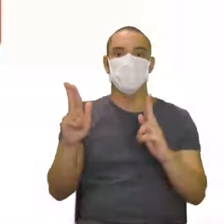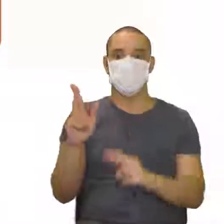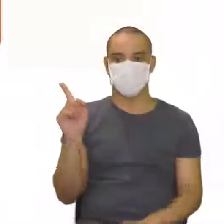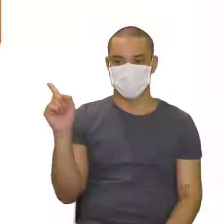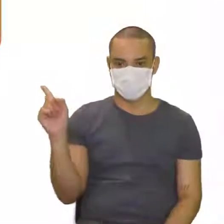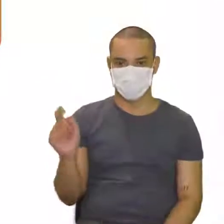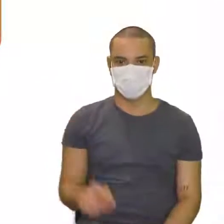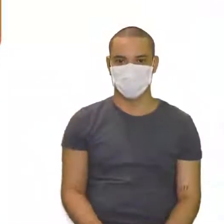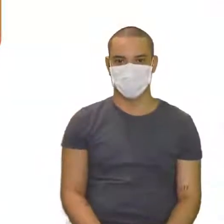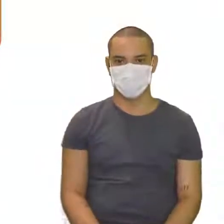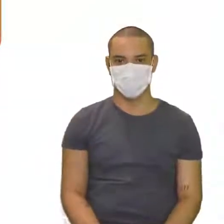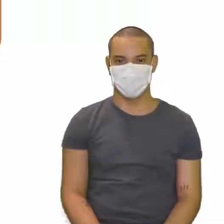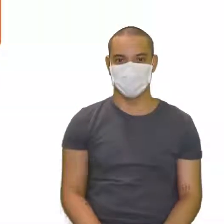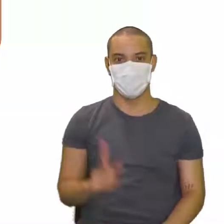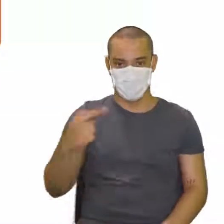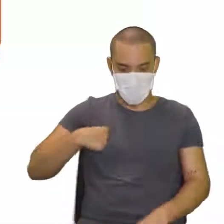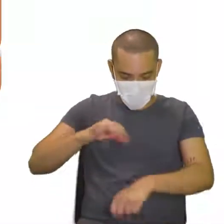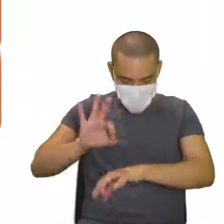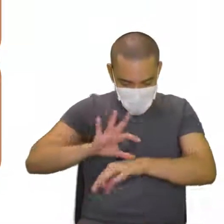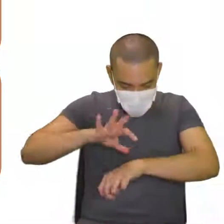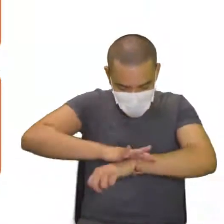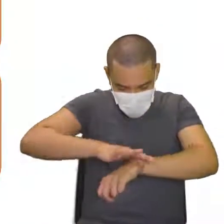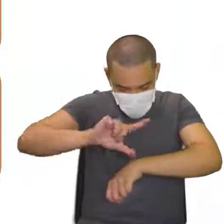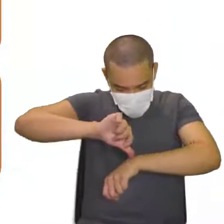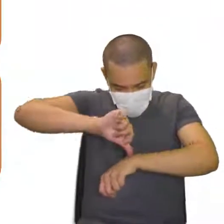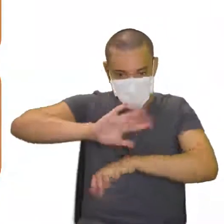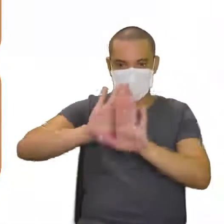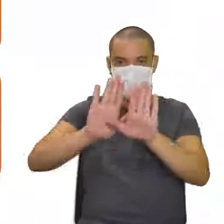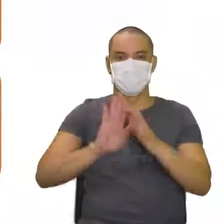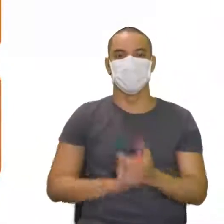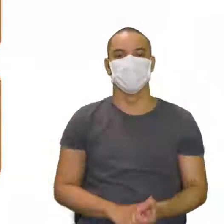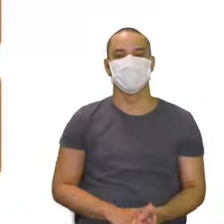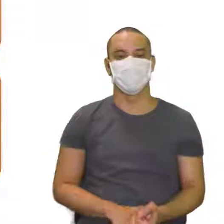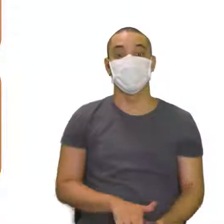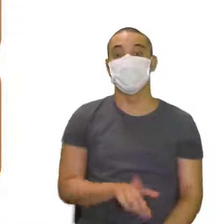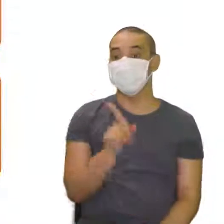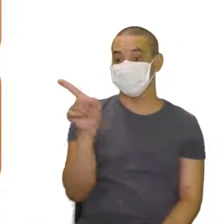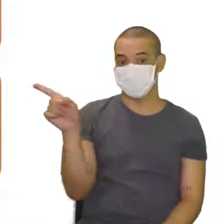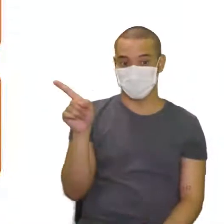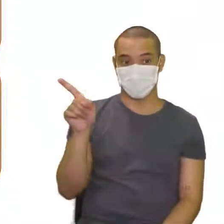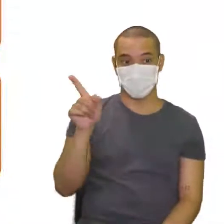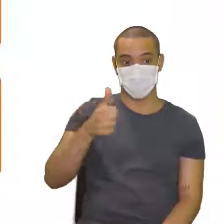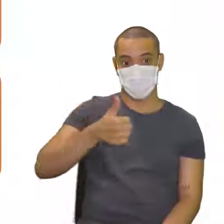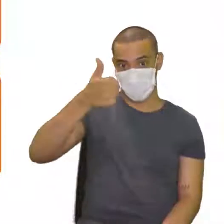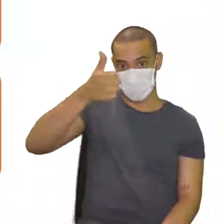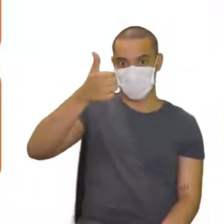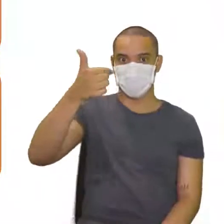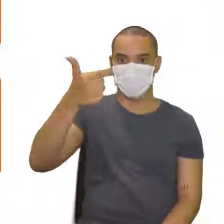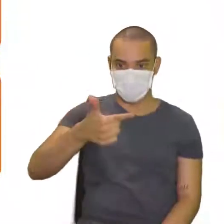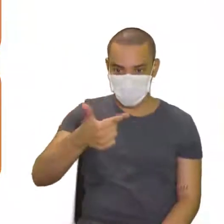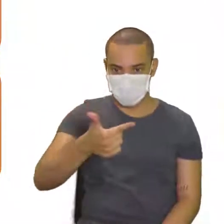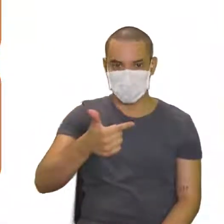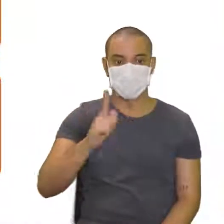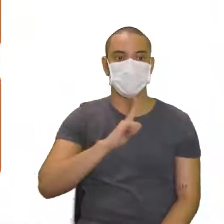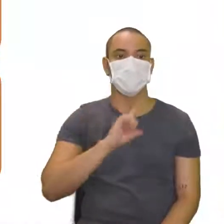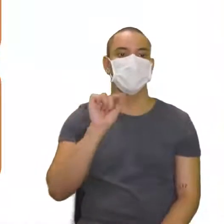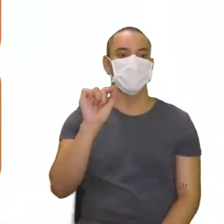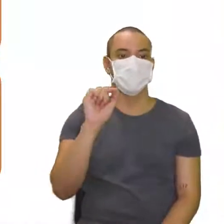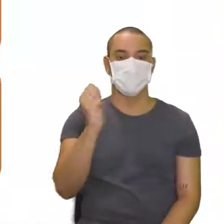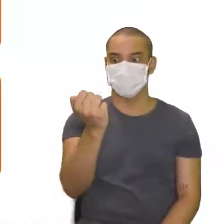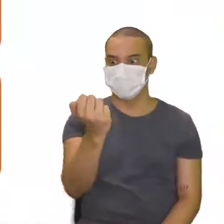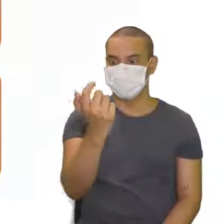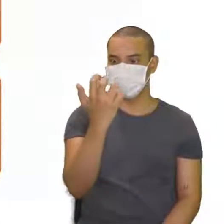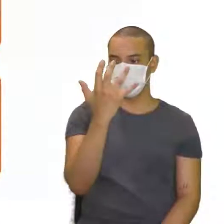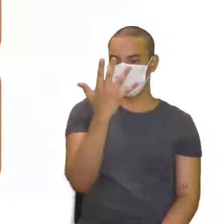enquanto a professora coloca o relógio de volta, vocês podem ver, e ali para o observador 2, como eu falei, essas linhas de indução da